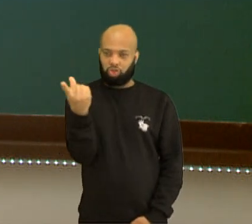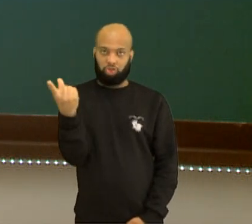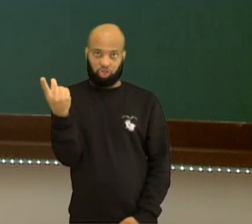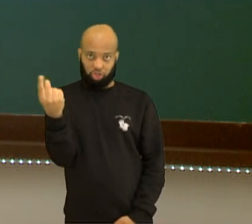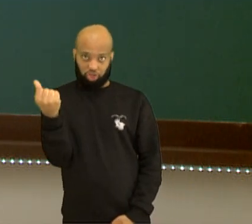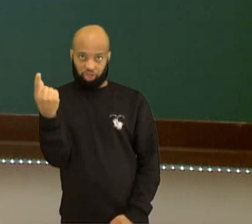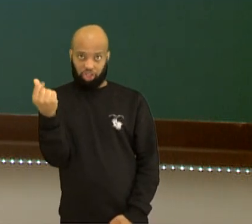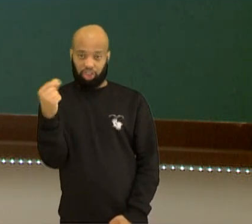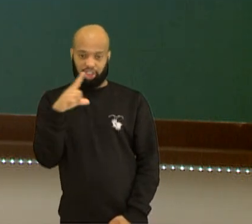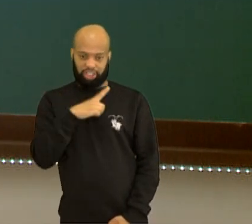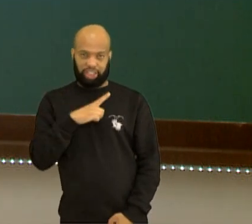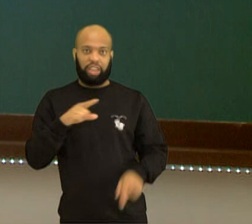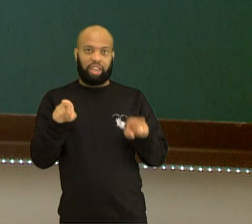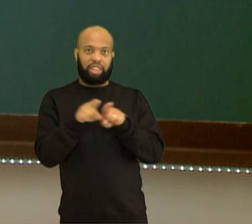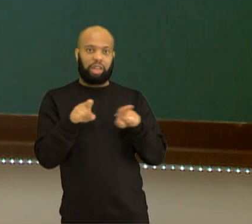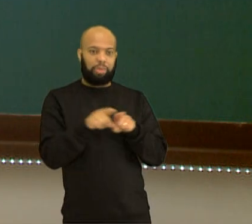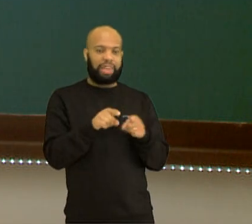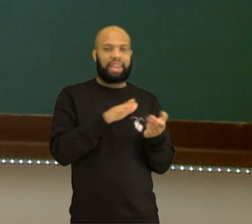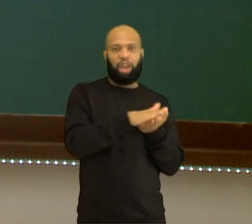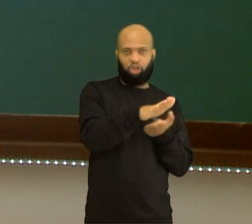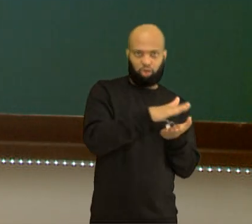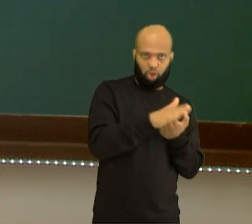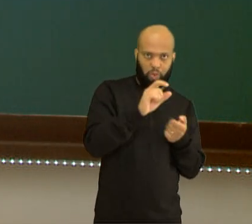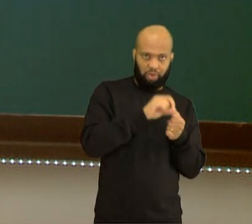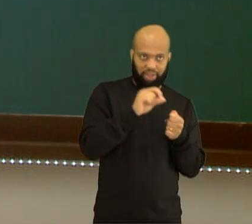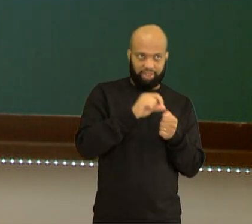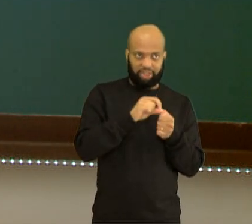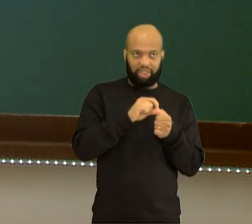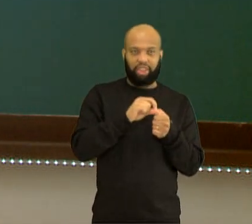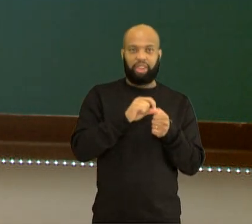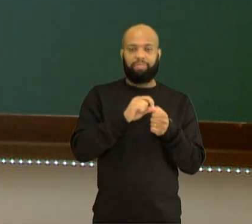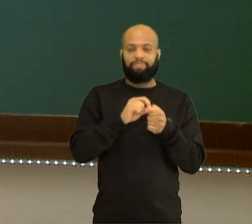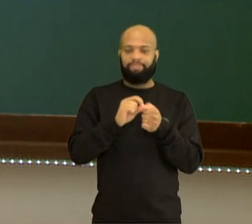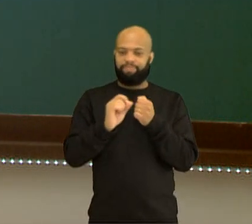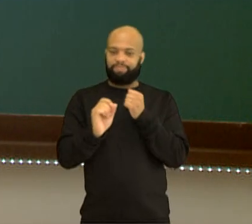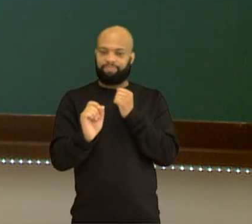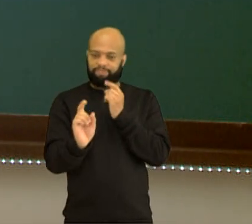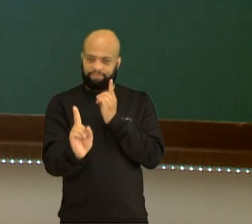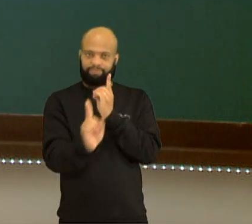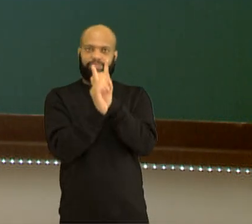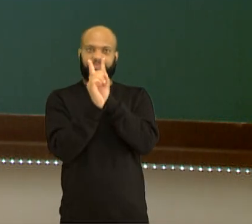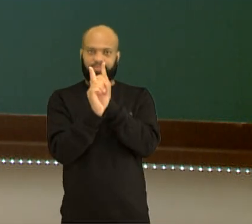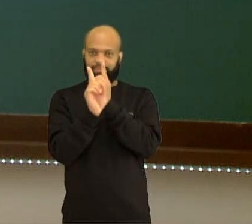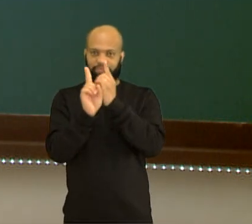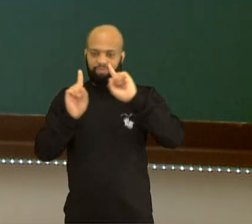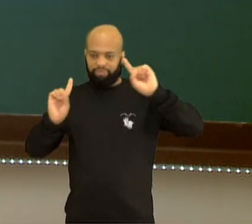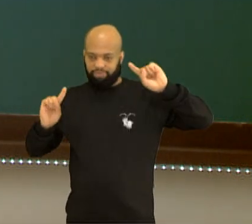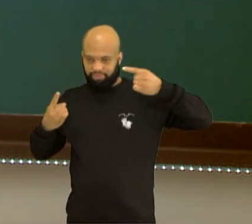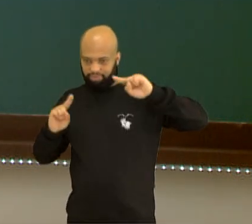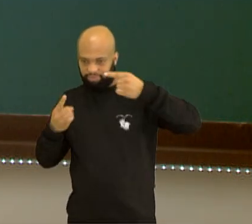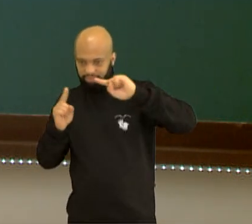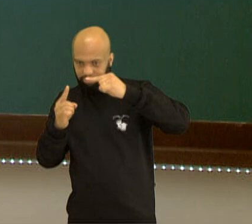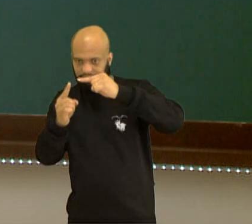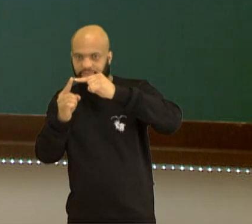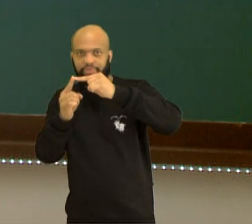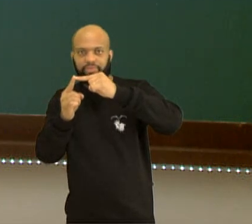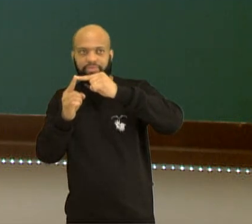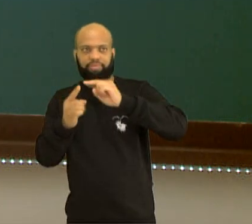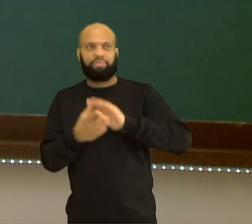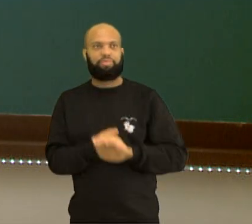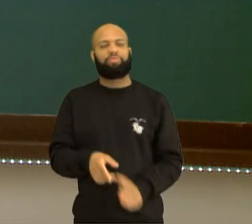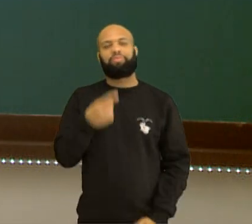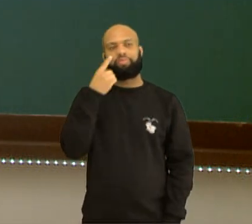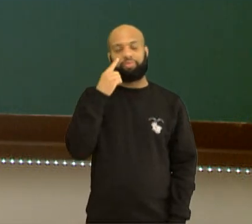eles se encontram. Então, eles têm o mesmo ponto, tá? Então, vamos ver o que, né, que a gente pode encontrar com isso. Então,